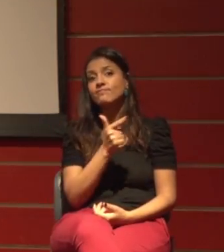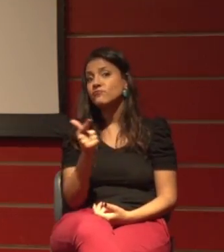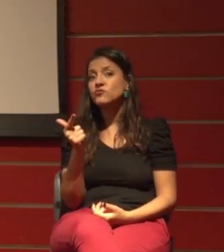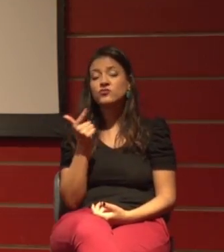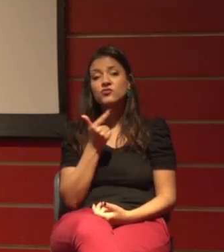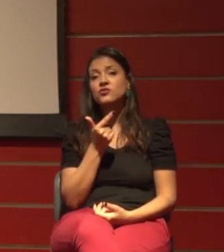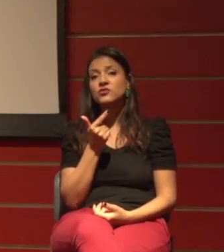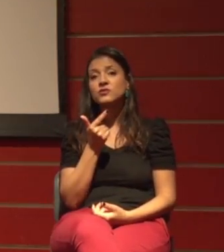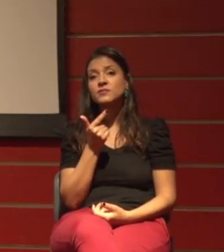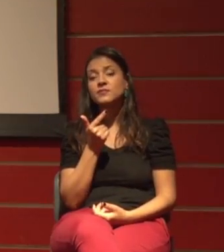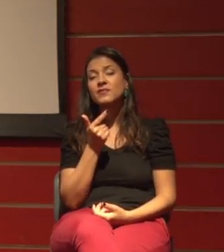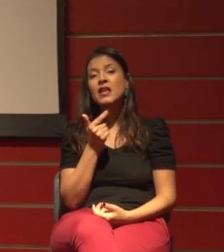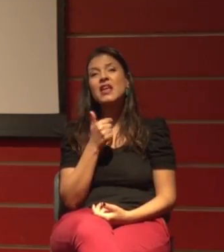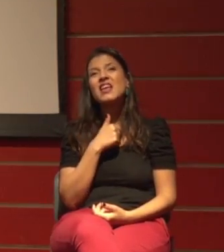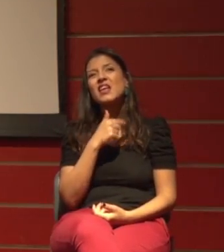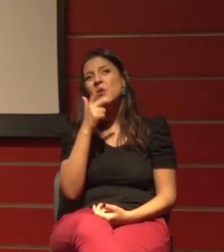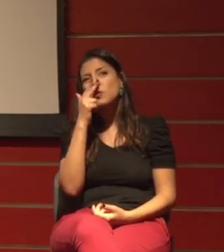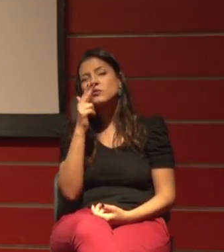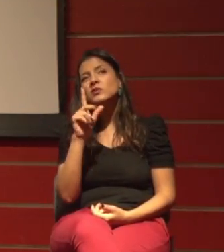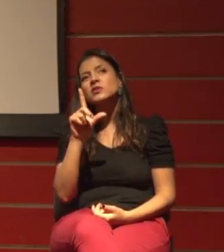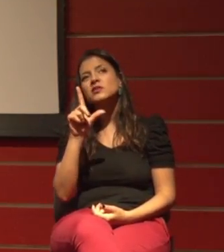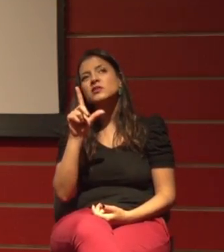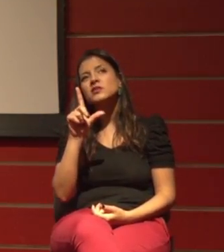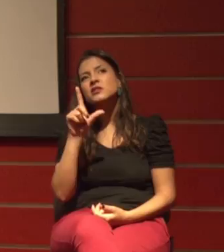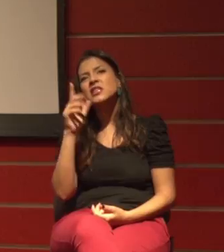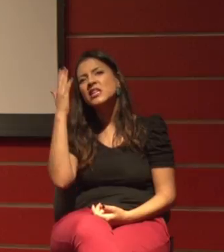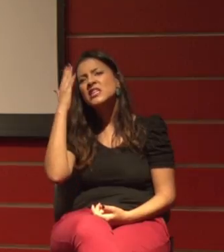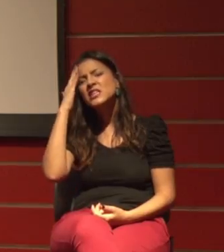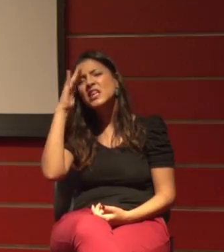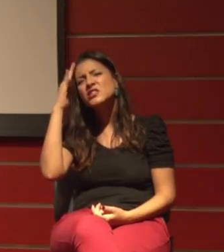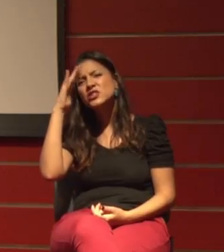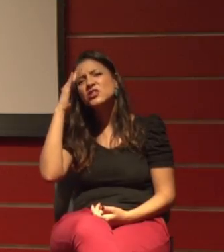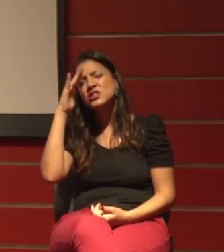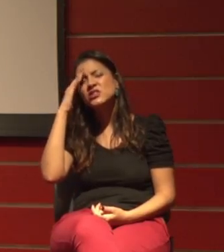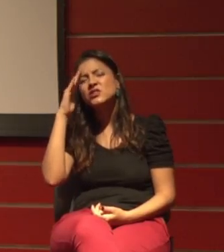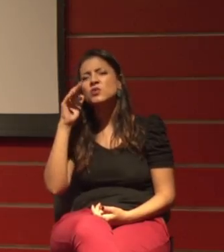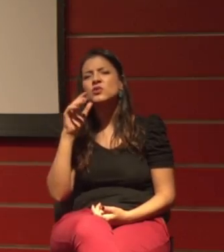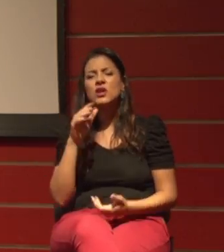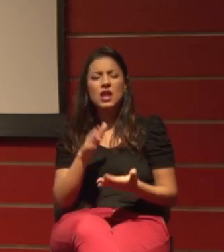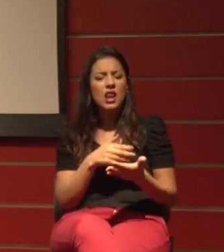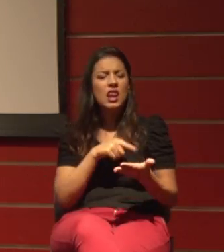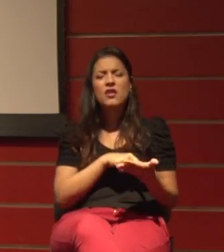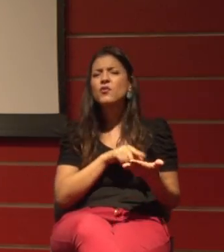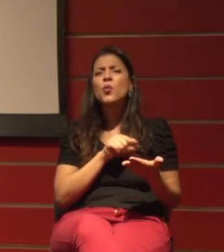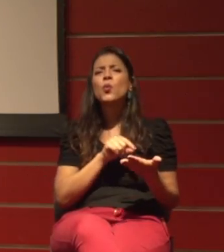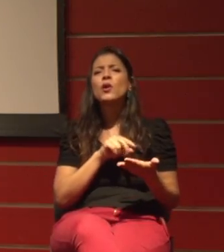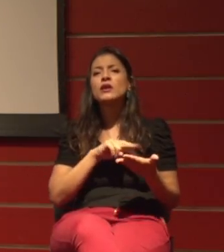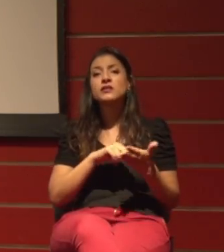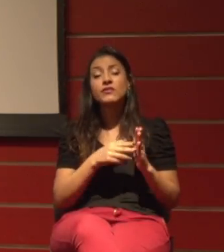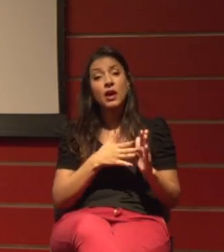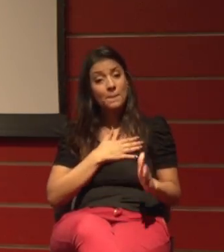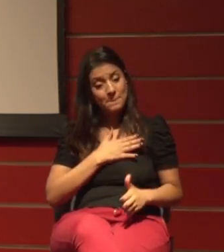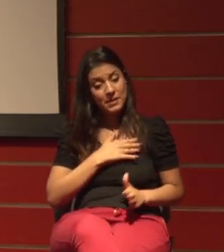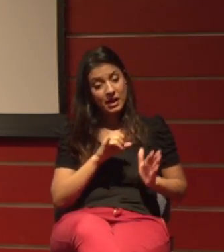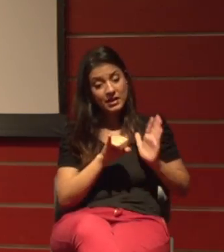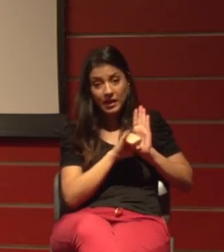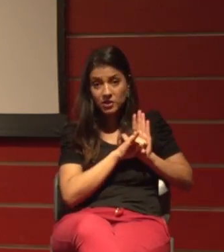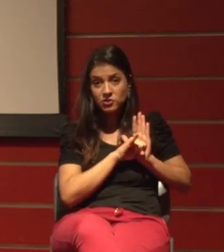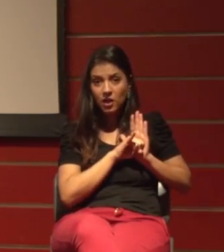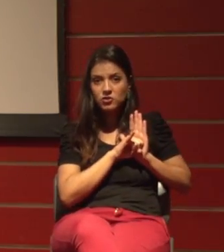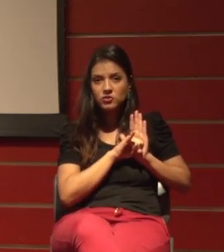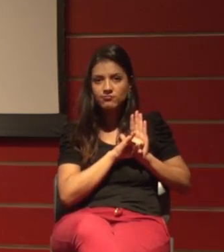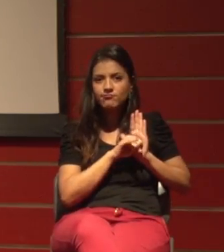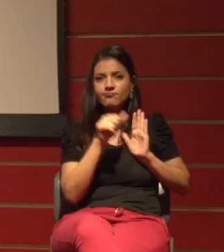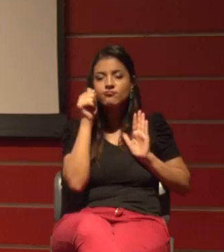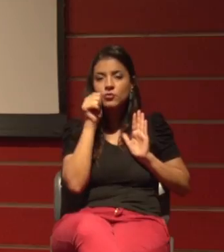eh eu acho que depois foi que eu entendi o que que eu queria com ele que era um processo de busca da minha identidade como mulher